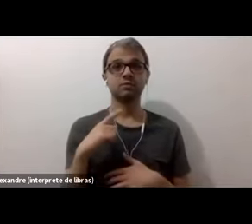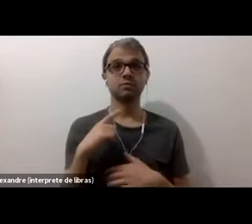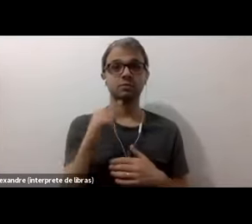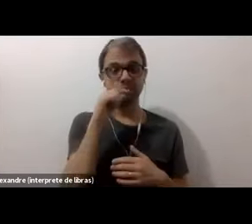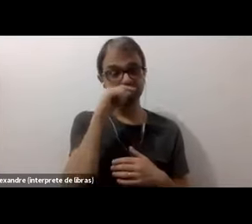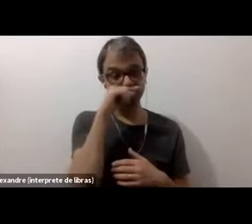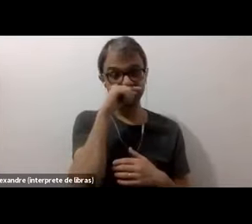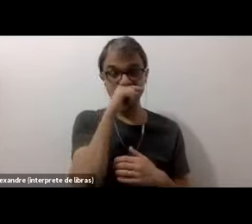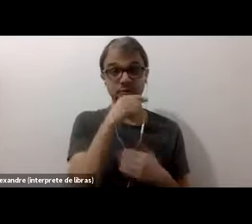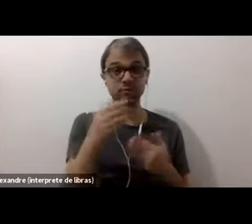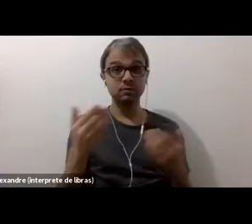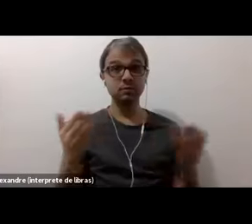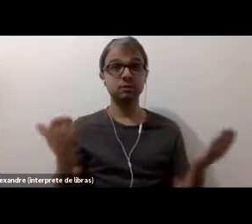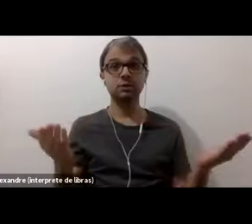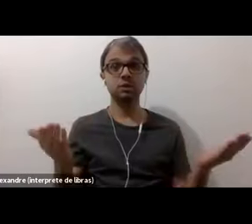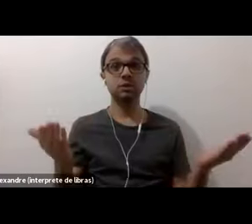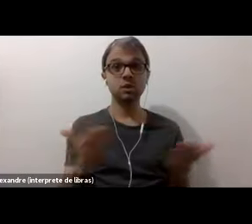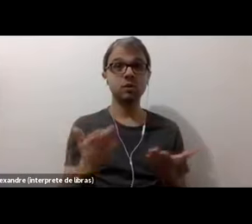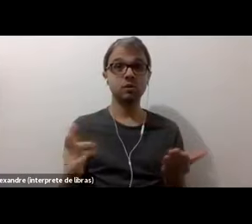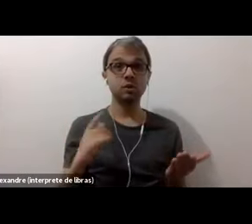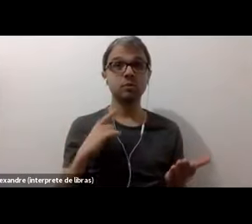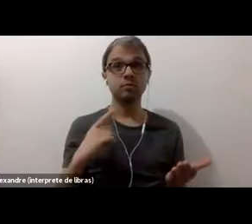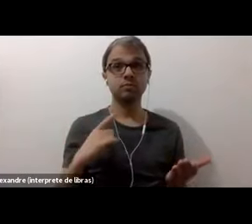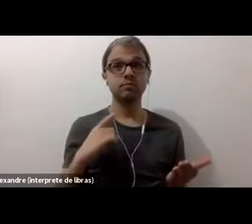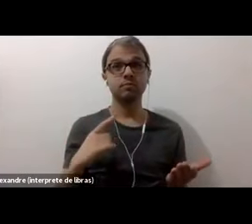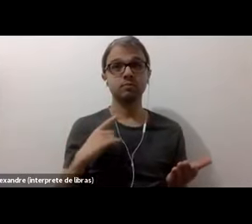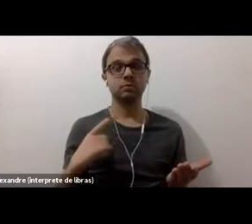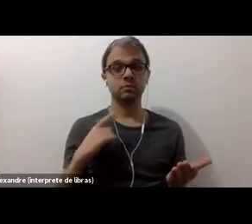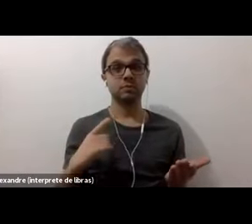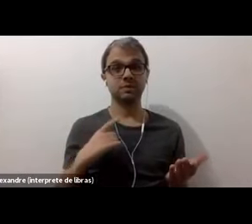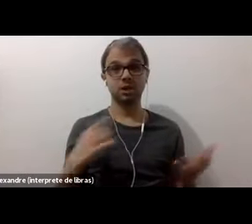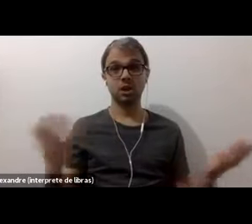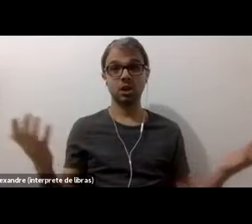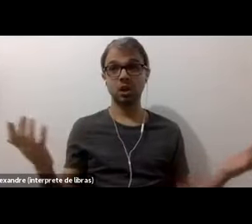vem surgindo por conta de uma pressão